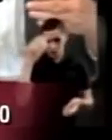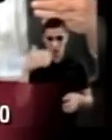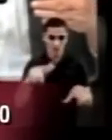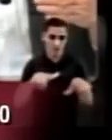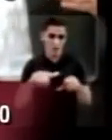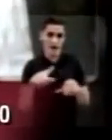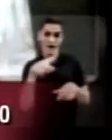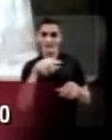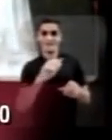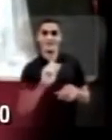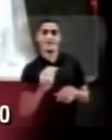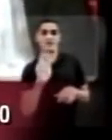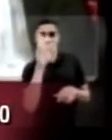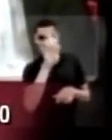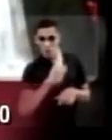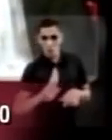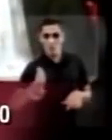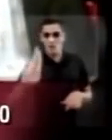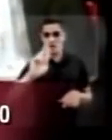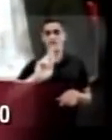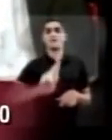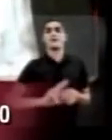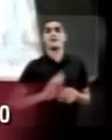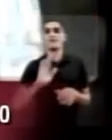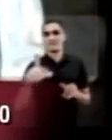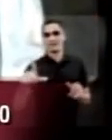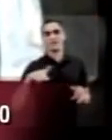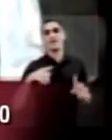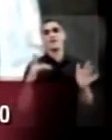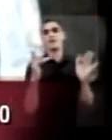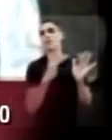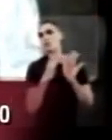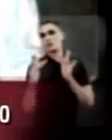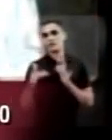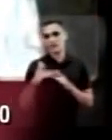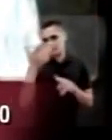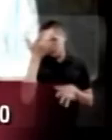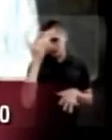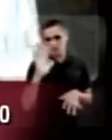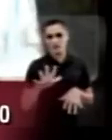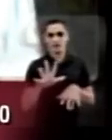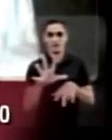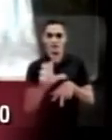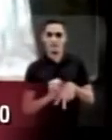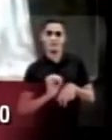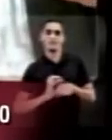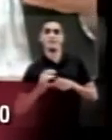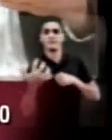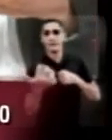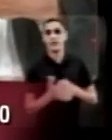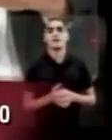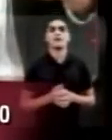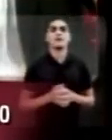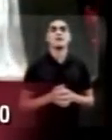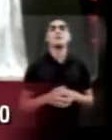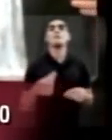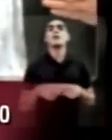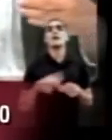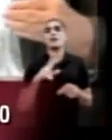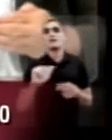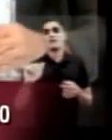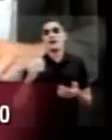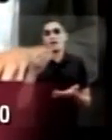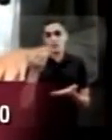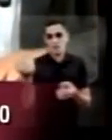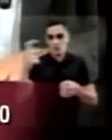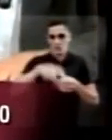e as aulas estão para voltar. Algumas já voltaram. Nós temos que orientar também esse